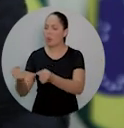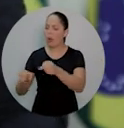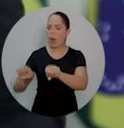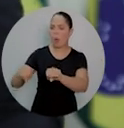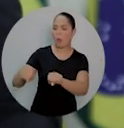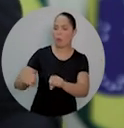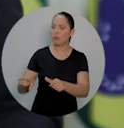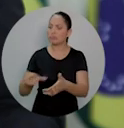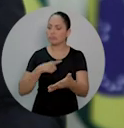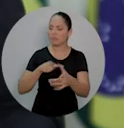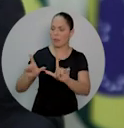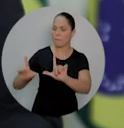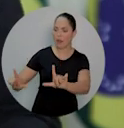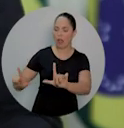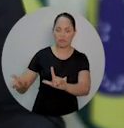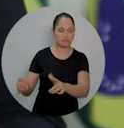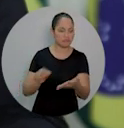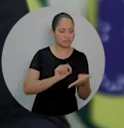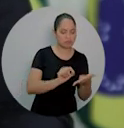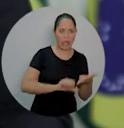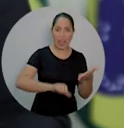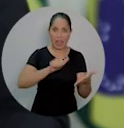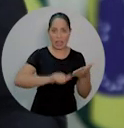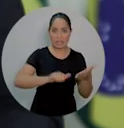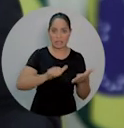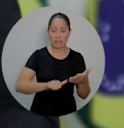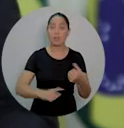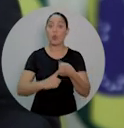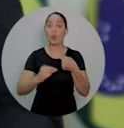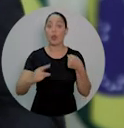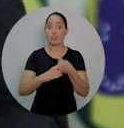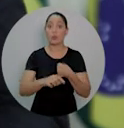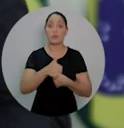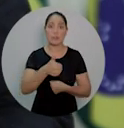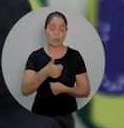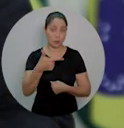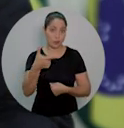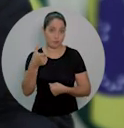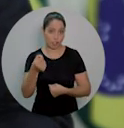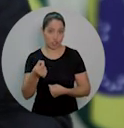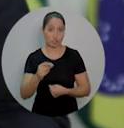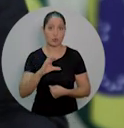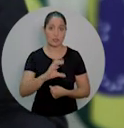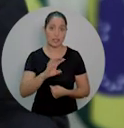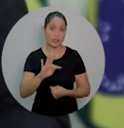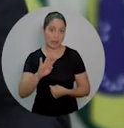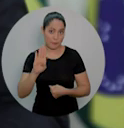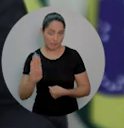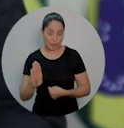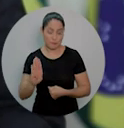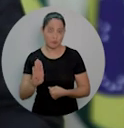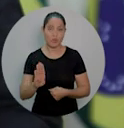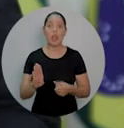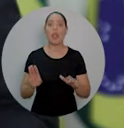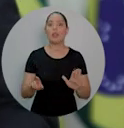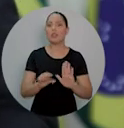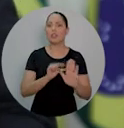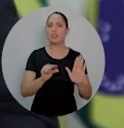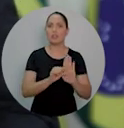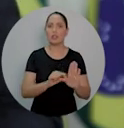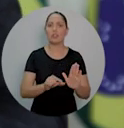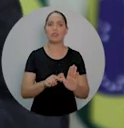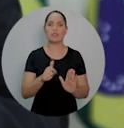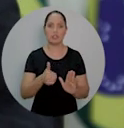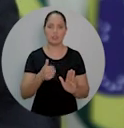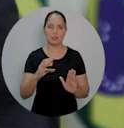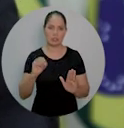devidamente licenciado. Além disto, o artigo 230 do CTB, em seu inciso 5, informa que, ao conduzir o veículo que não